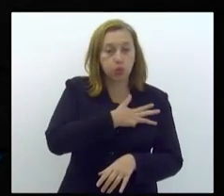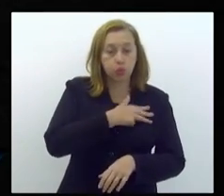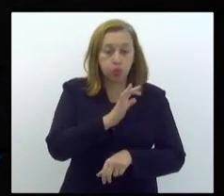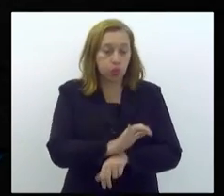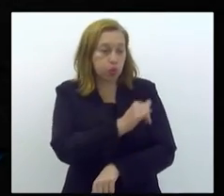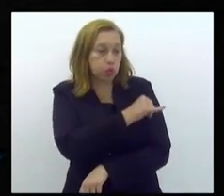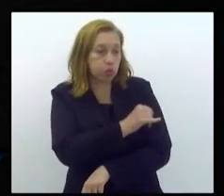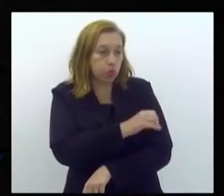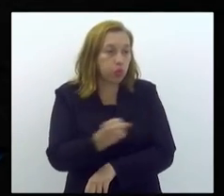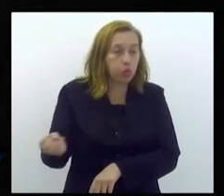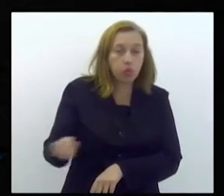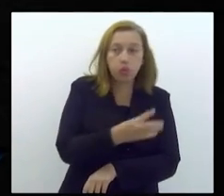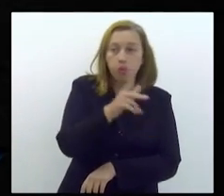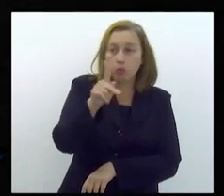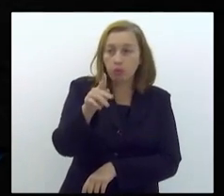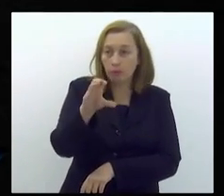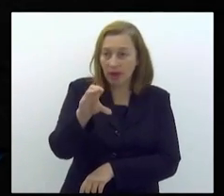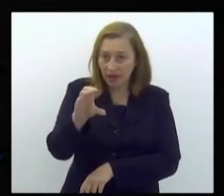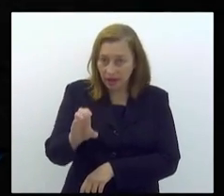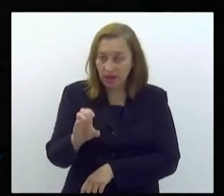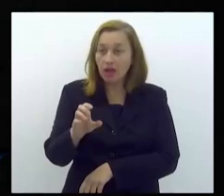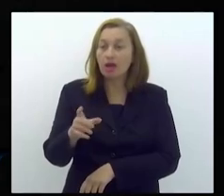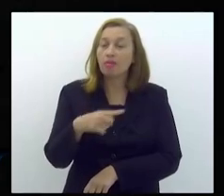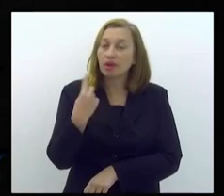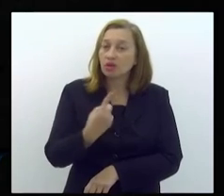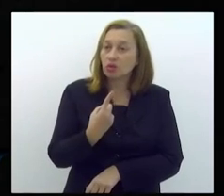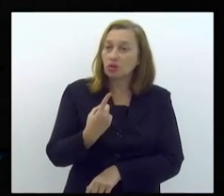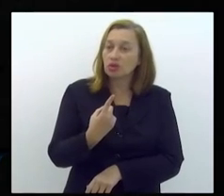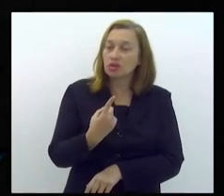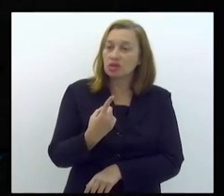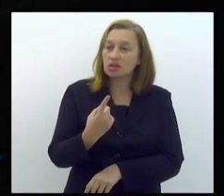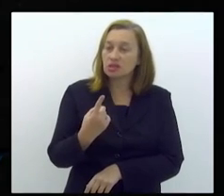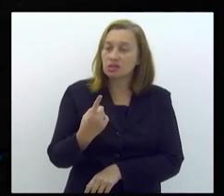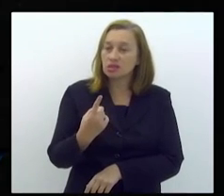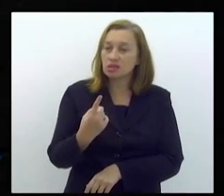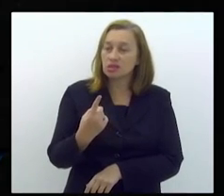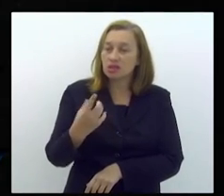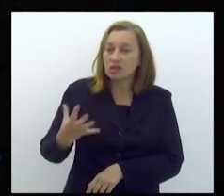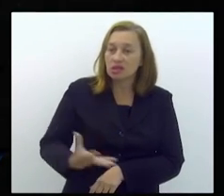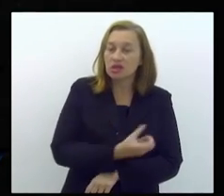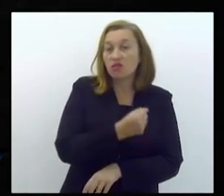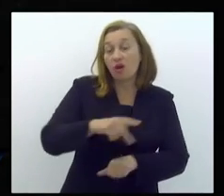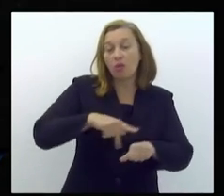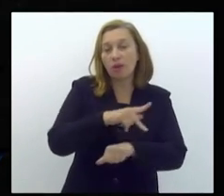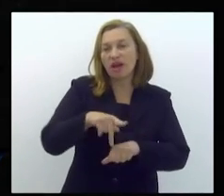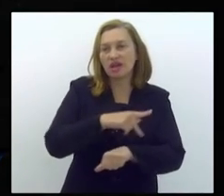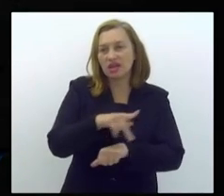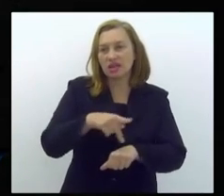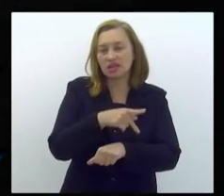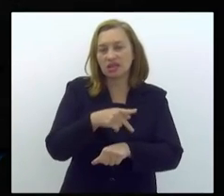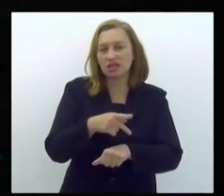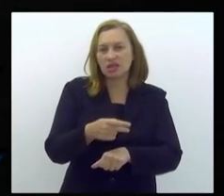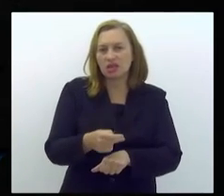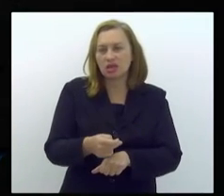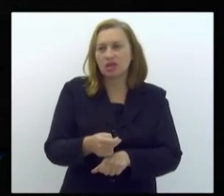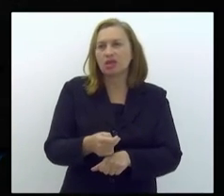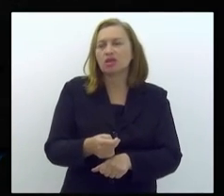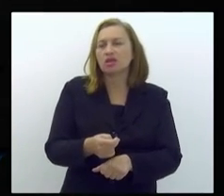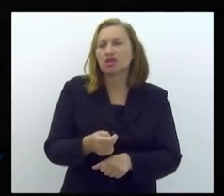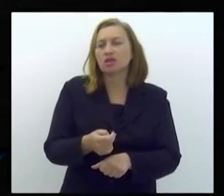lançamento do novo Pack para gente recuperar o nosso país que ficou completamente destruído